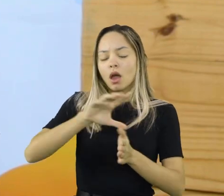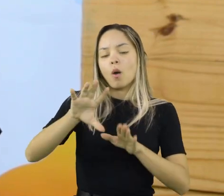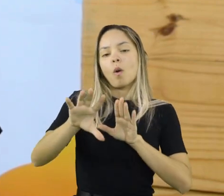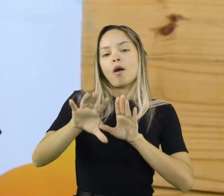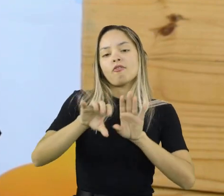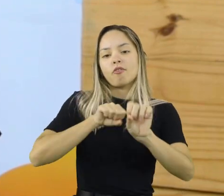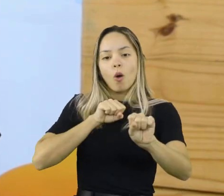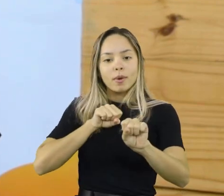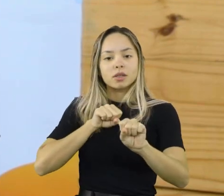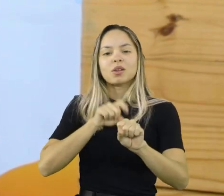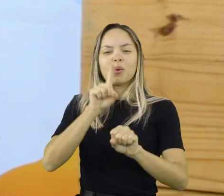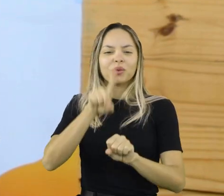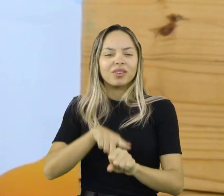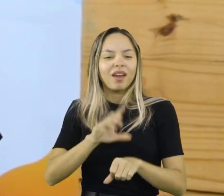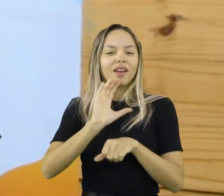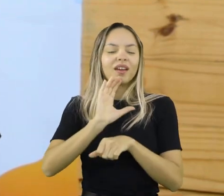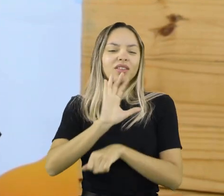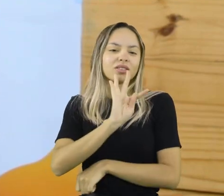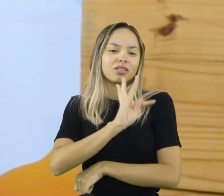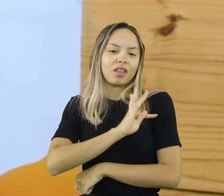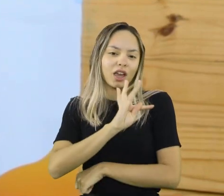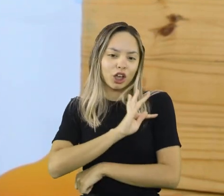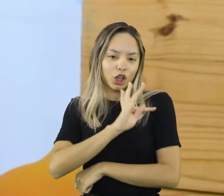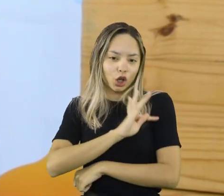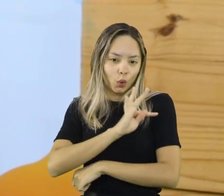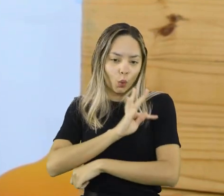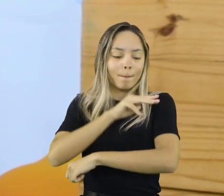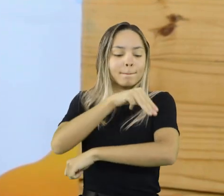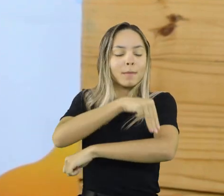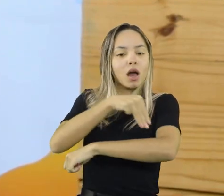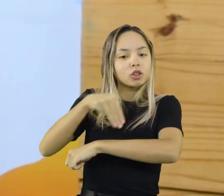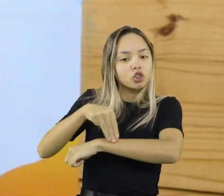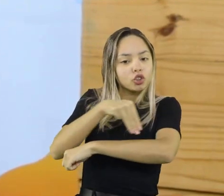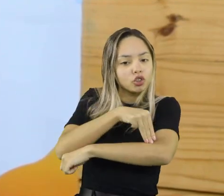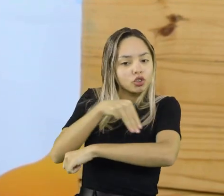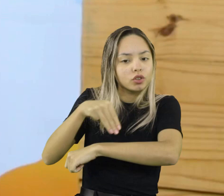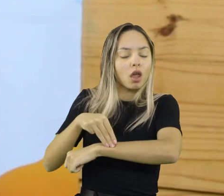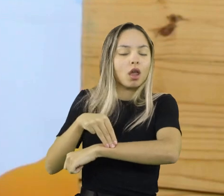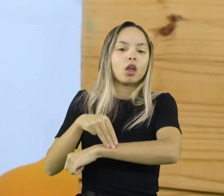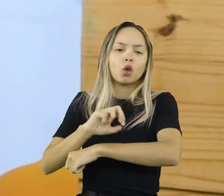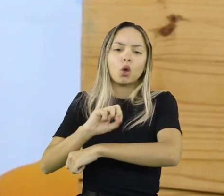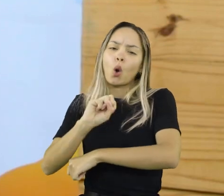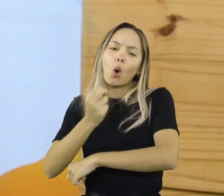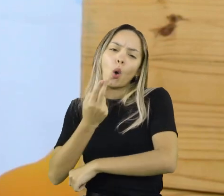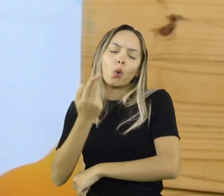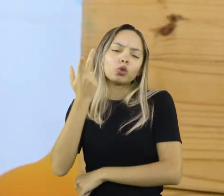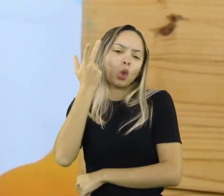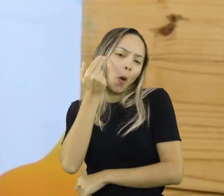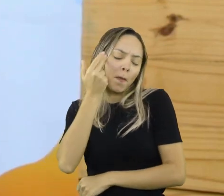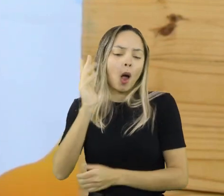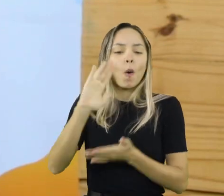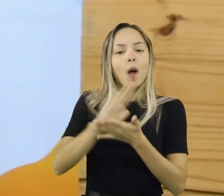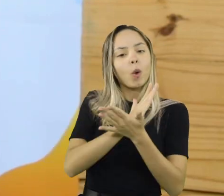formação do técnico em magistério, ou